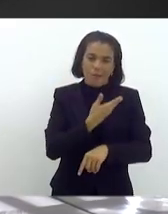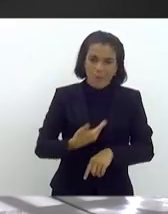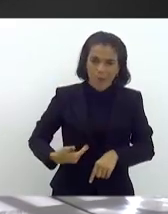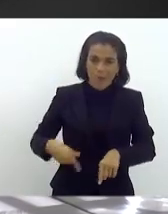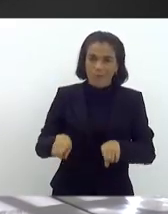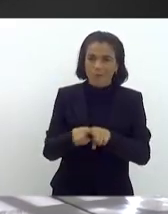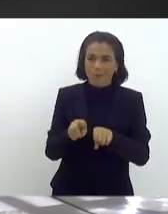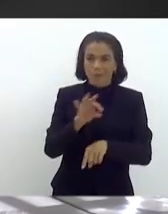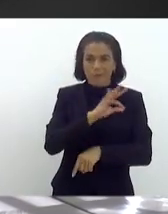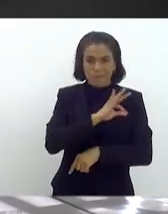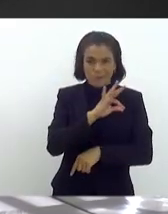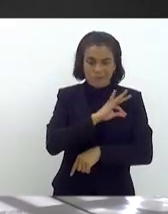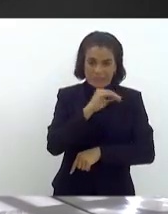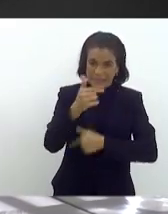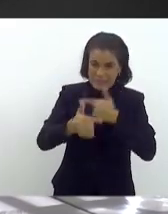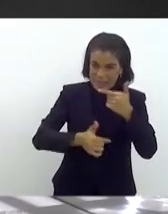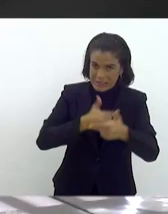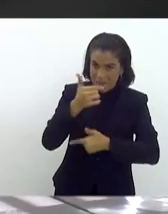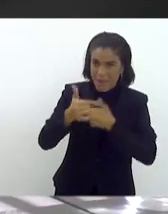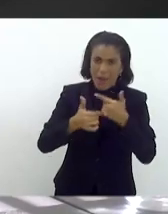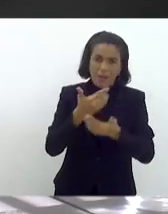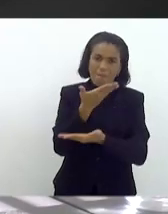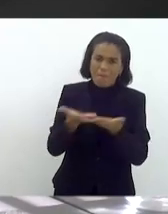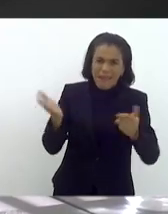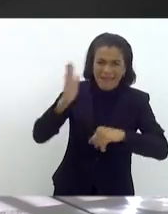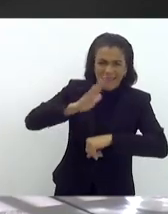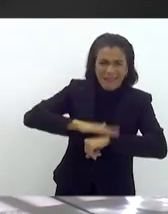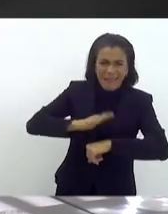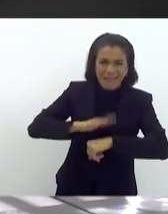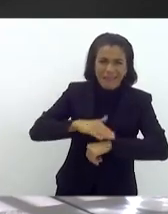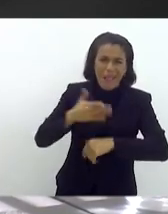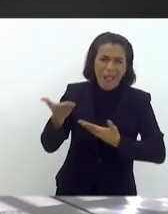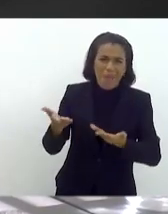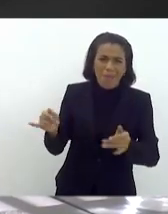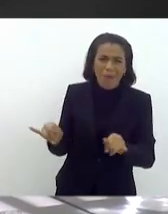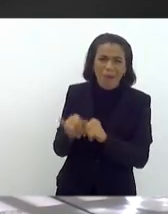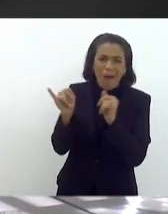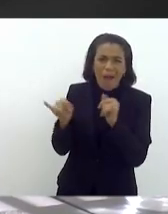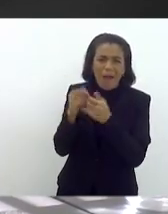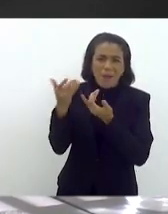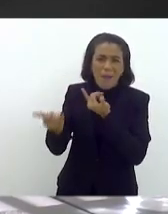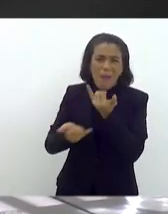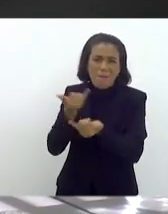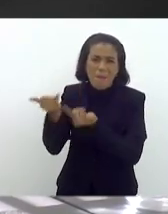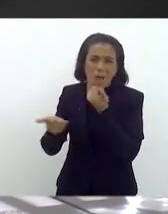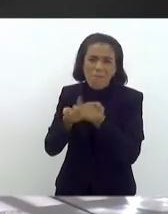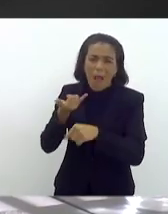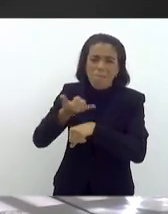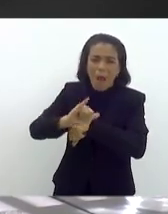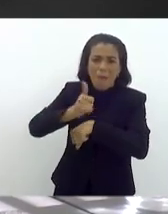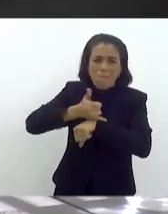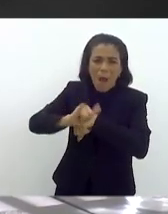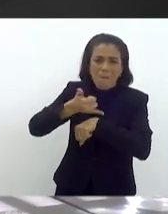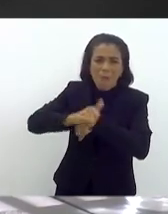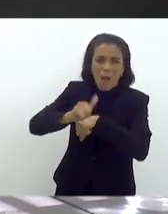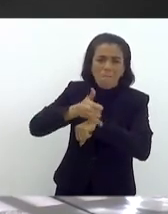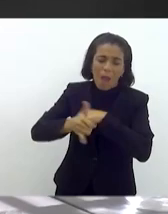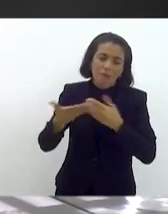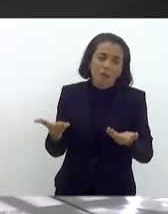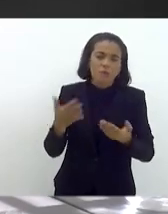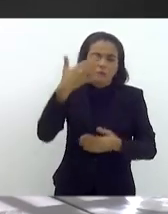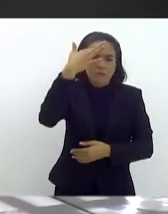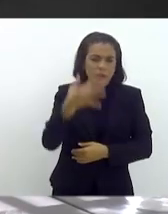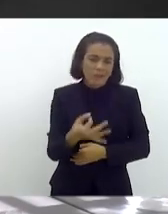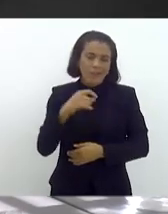que tem que trabalhar sério e não pode ficar perdendo tempo com brincadeiras né com trote Então eu tenho certeza que